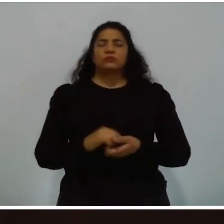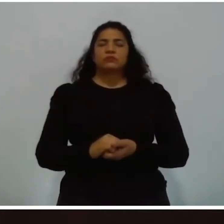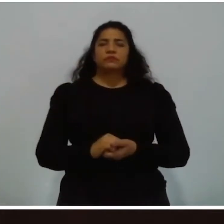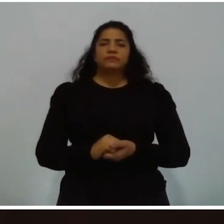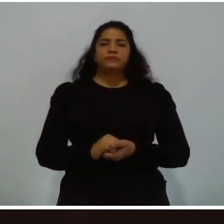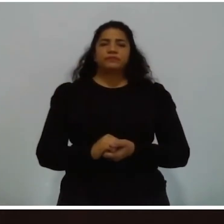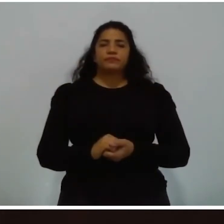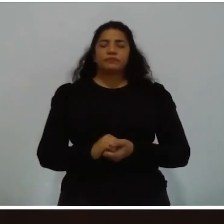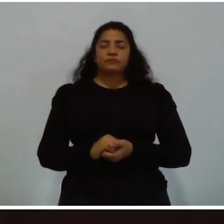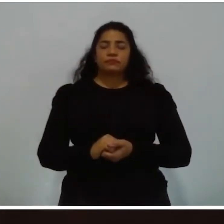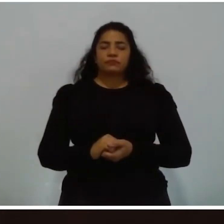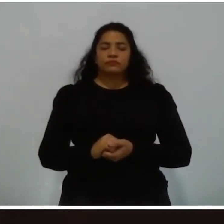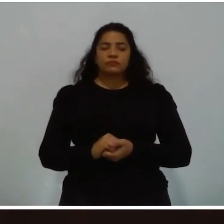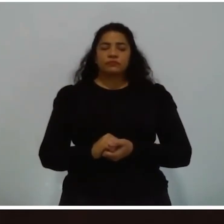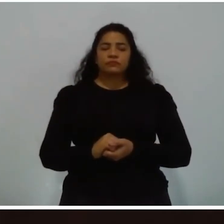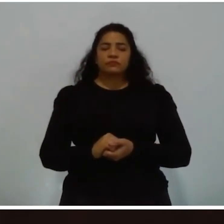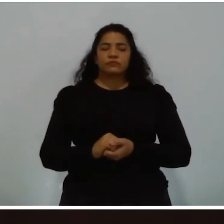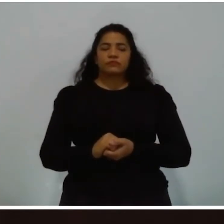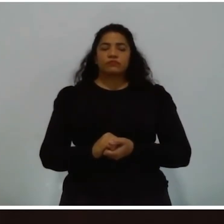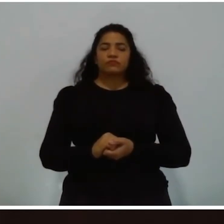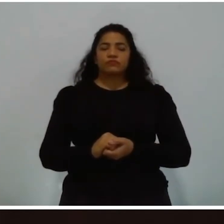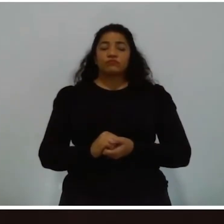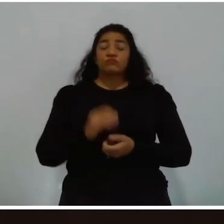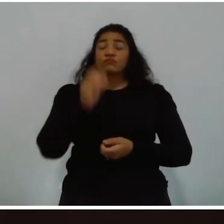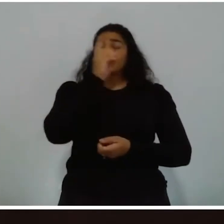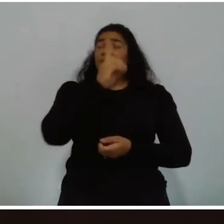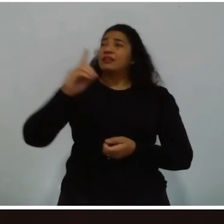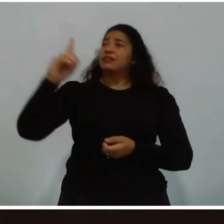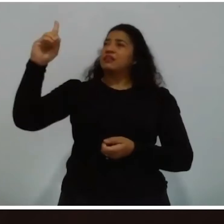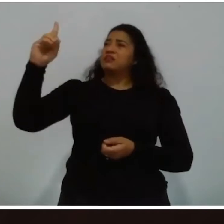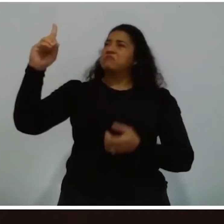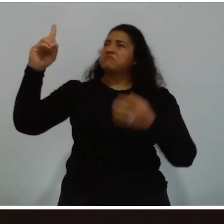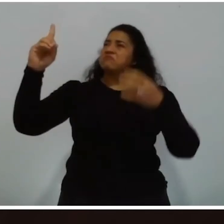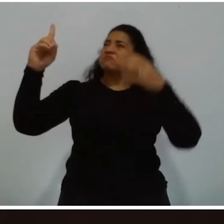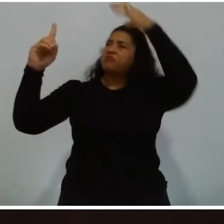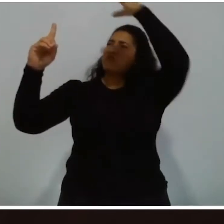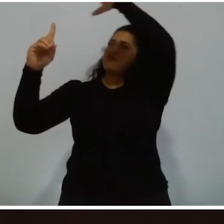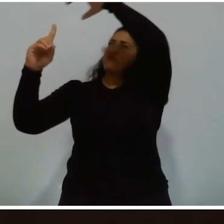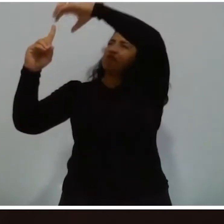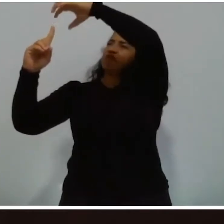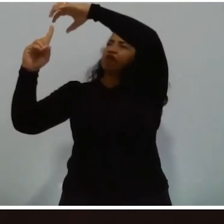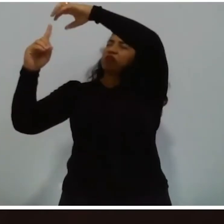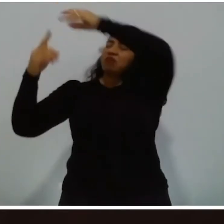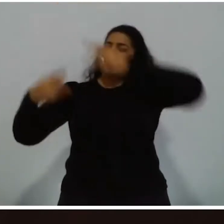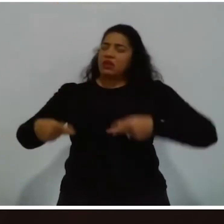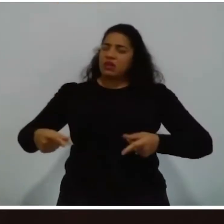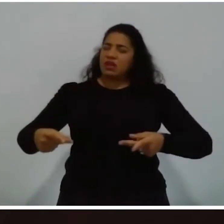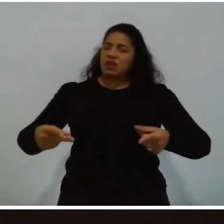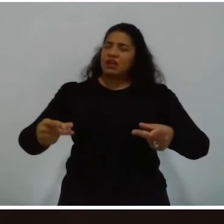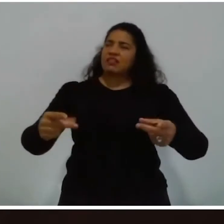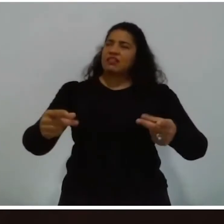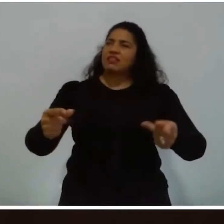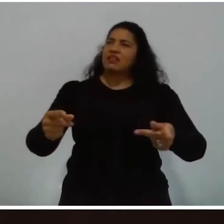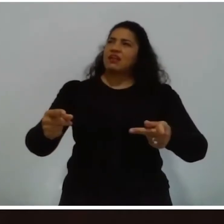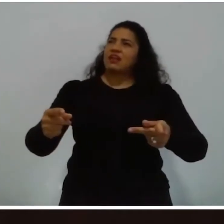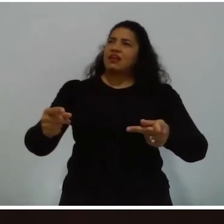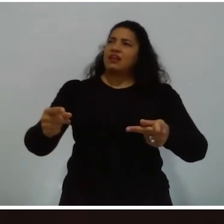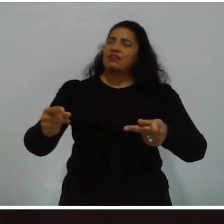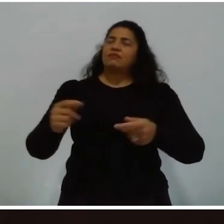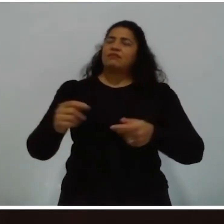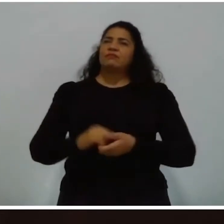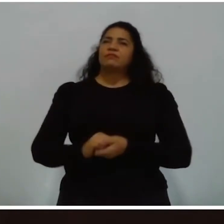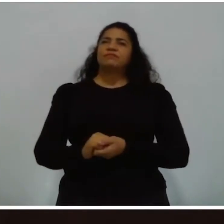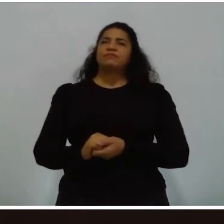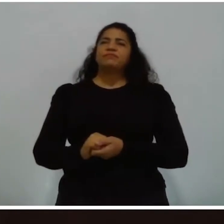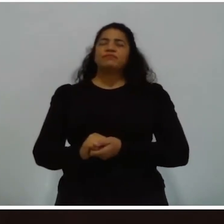Assim, ao Rei eterno, imortal, invisível, Deus único,